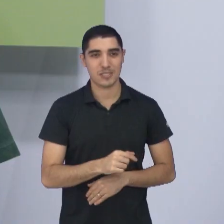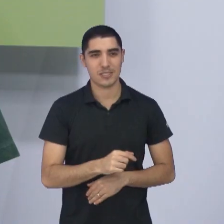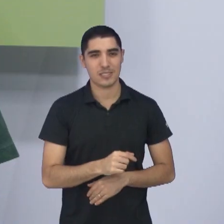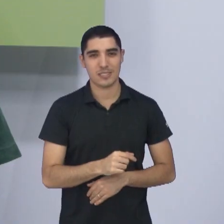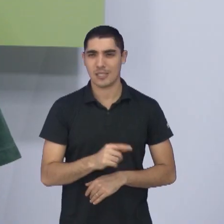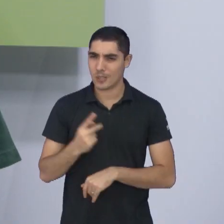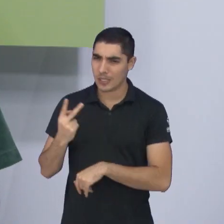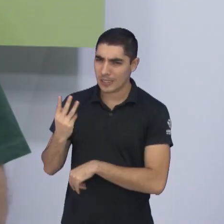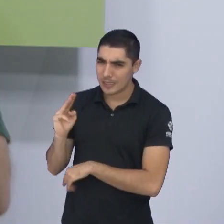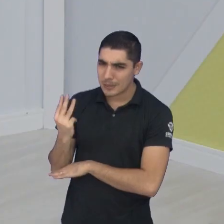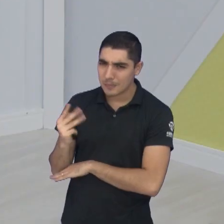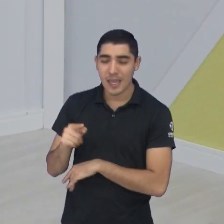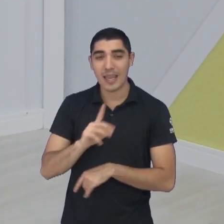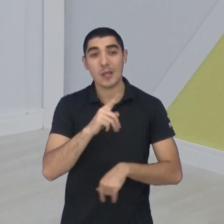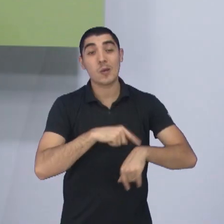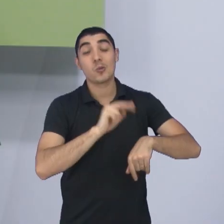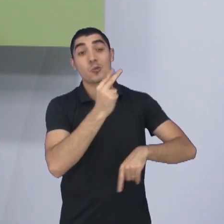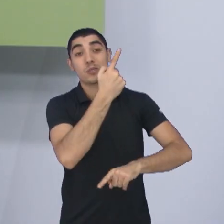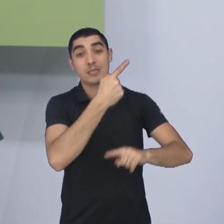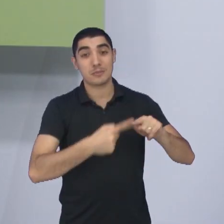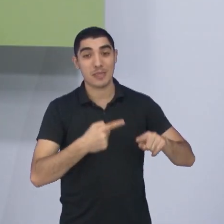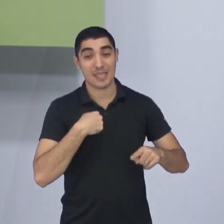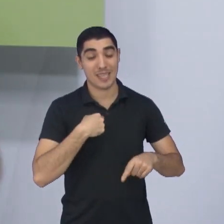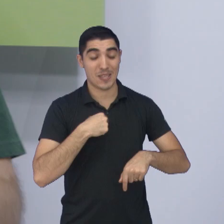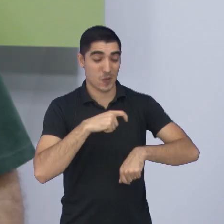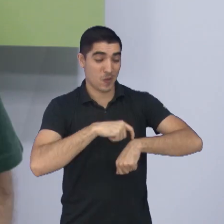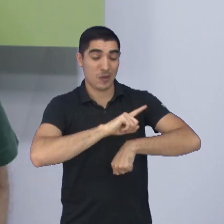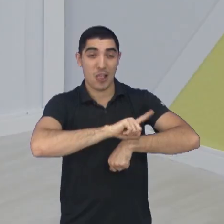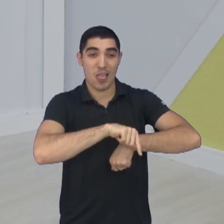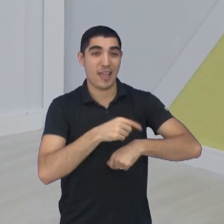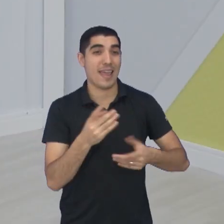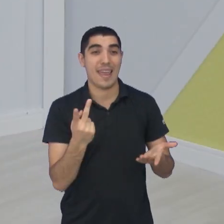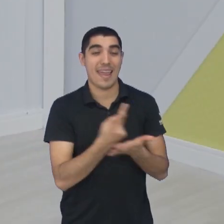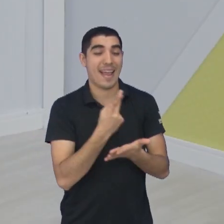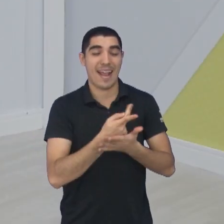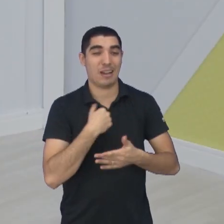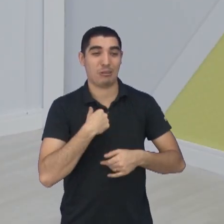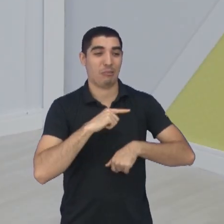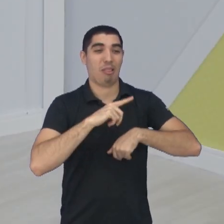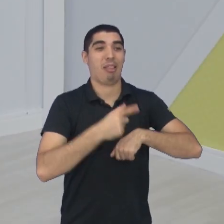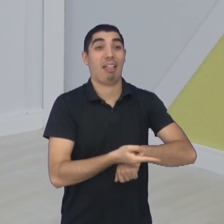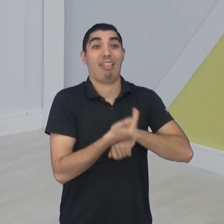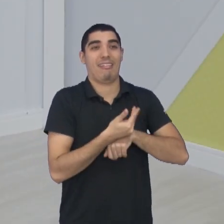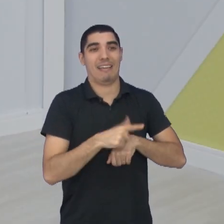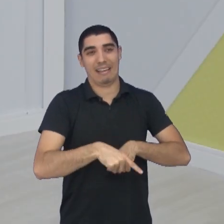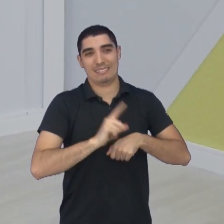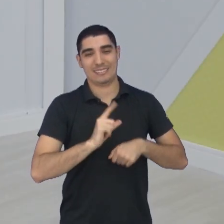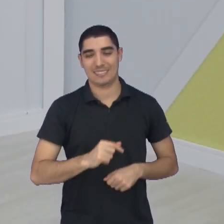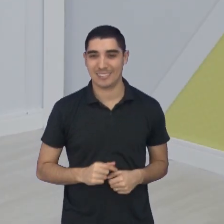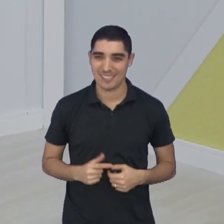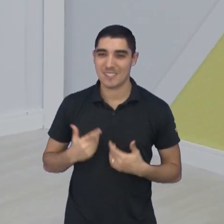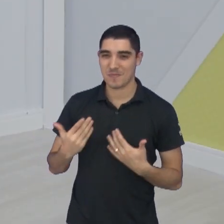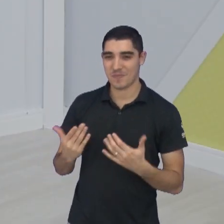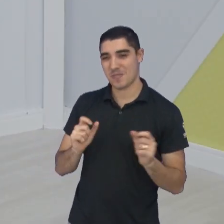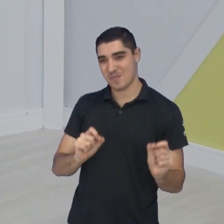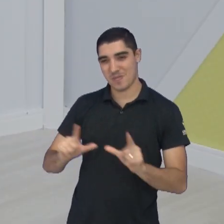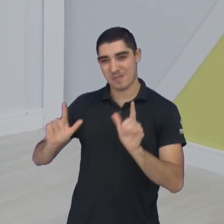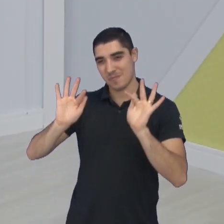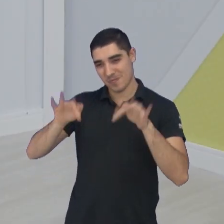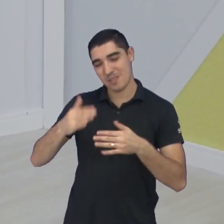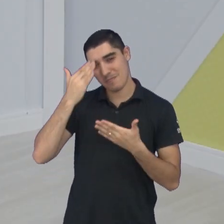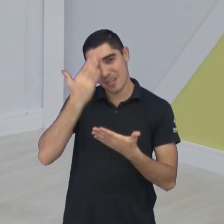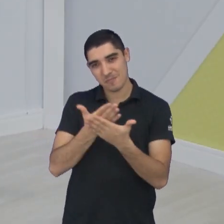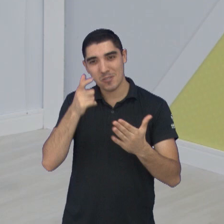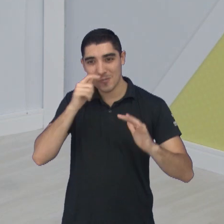2h30 da tarde. Opa, tchau. Que susto. Meu relógio tá errado, tá adiantado. Nós vamos chegando ao final do programa de hoje, agradecendo a sua audiência, a